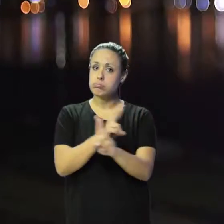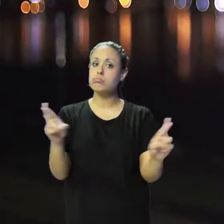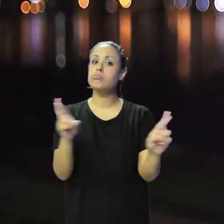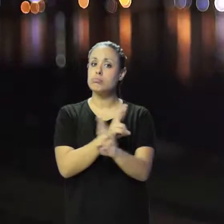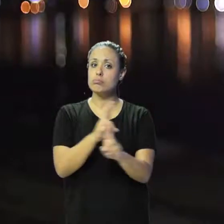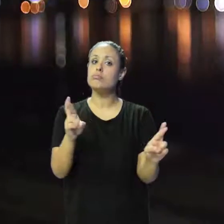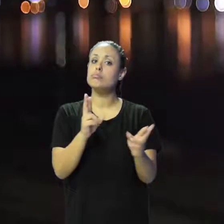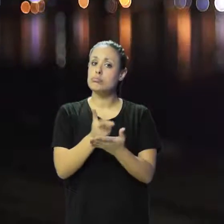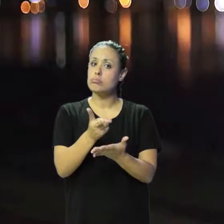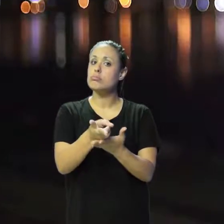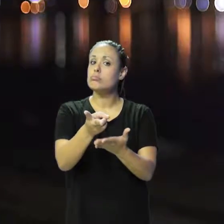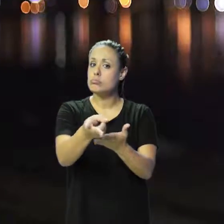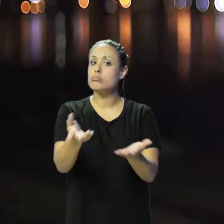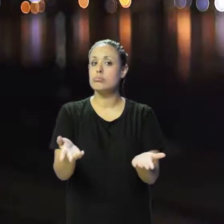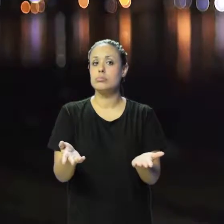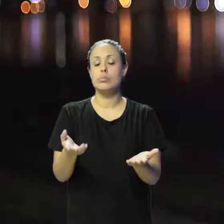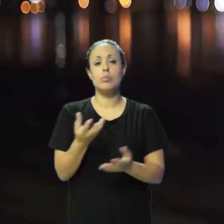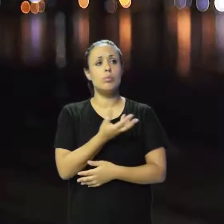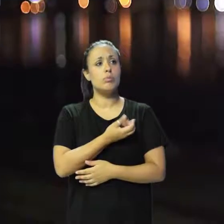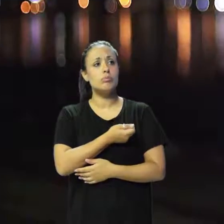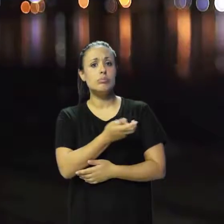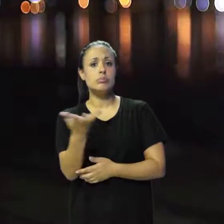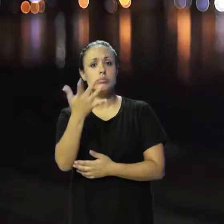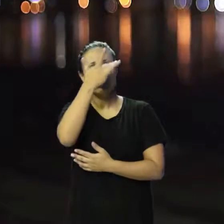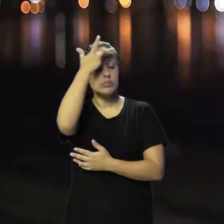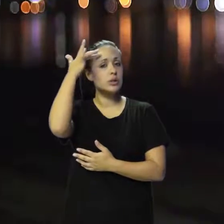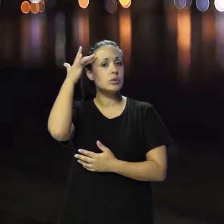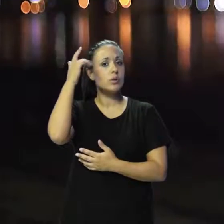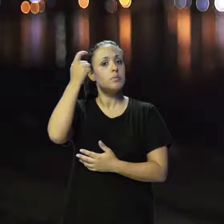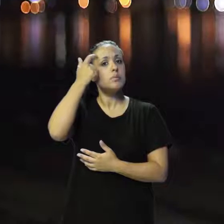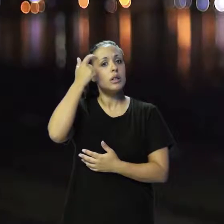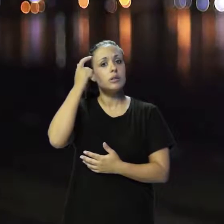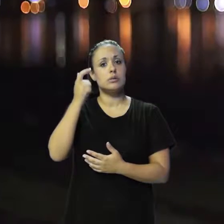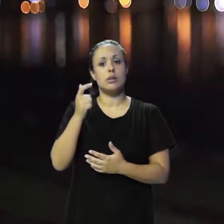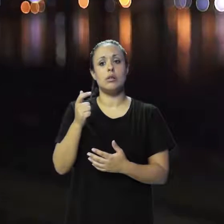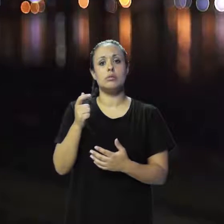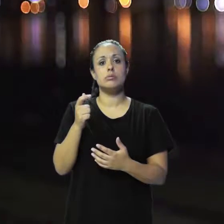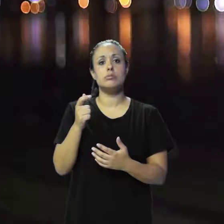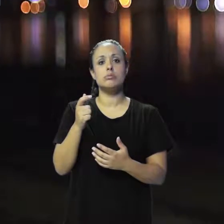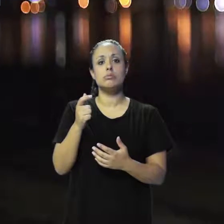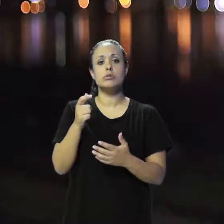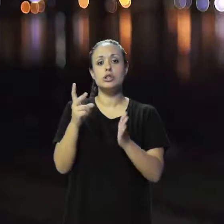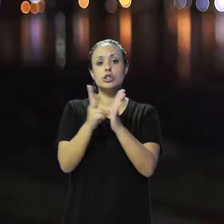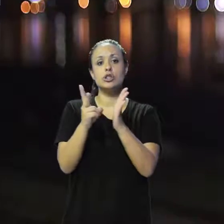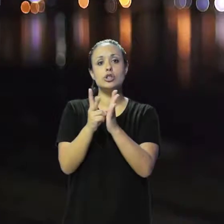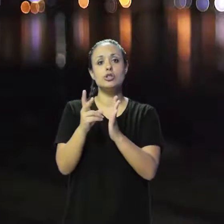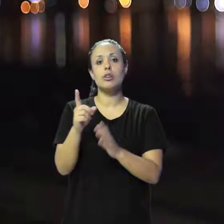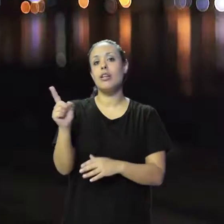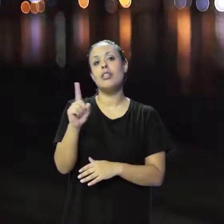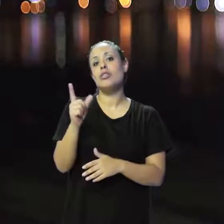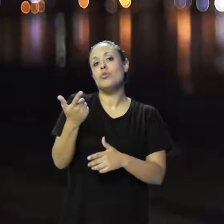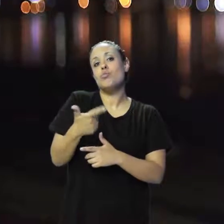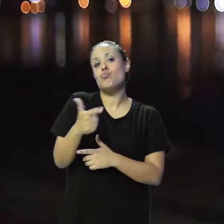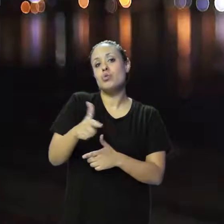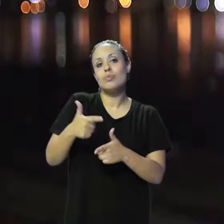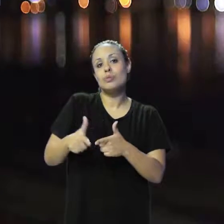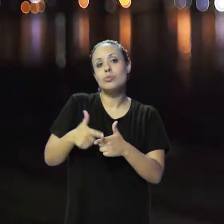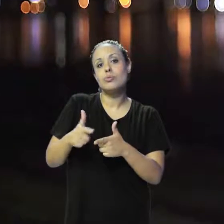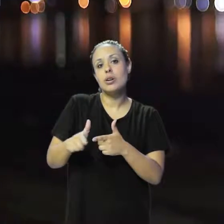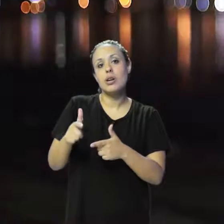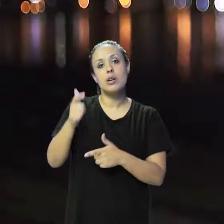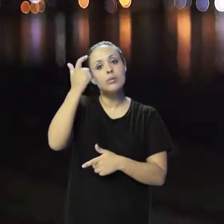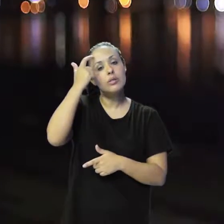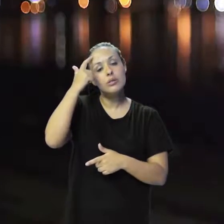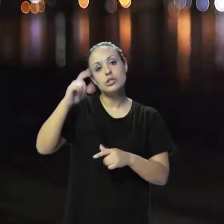acham que só por questão de ser indígena que não sofre, né, não tem doenças psíquicas,